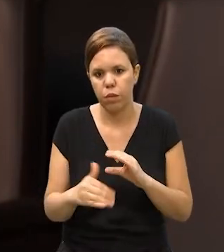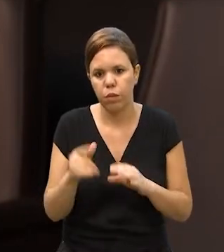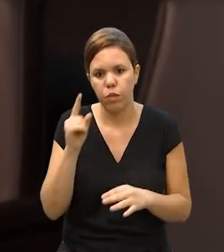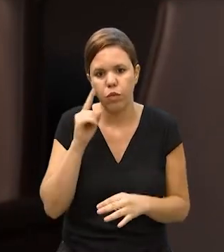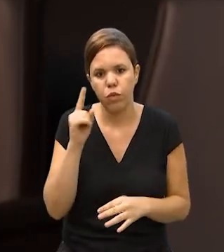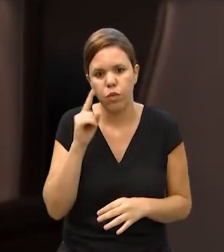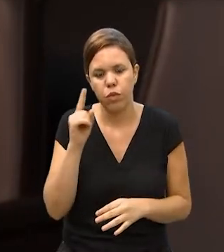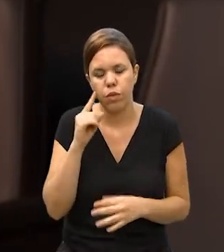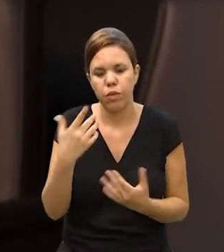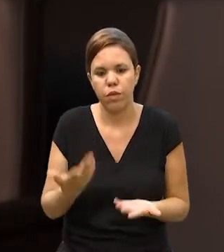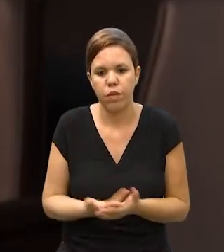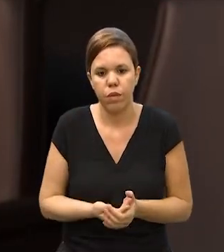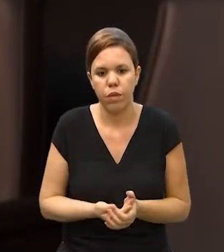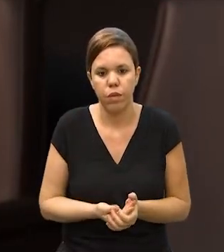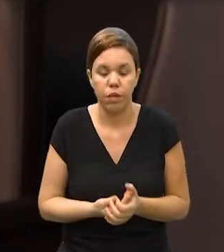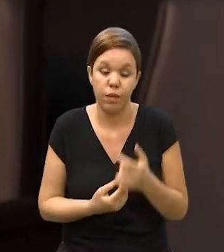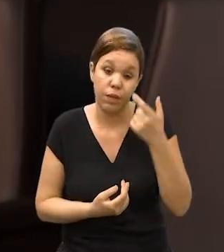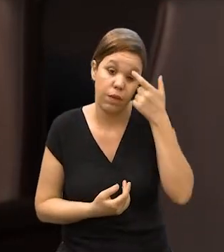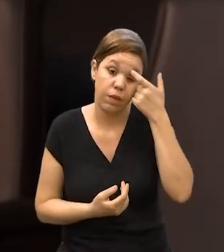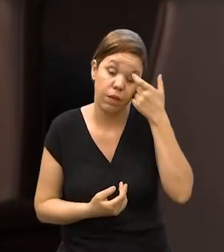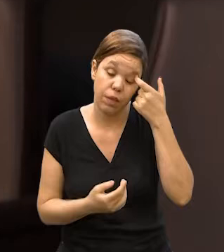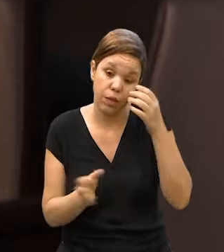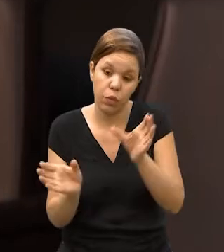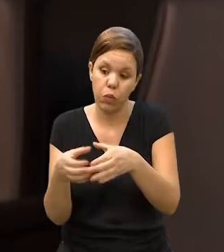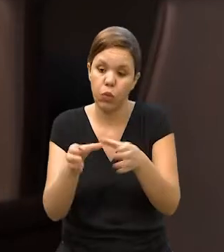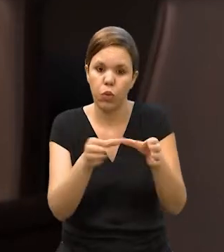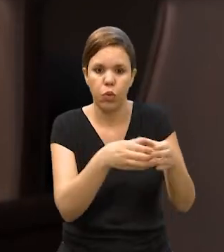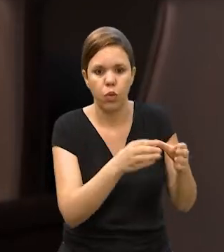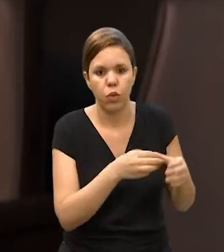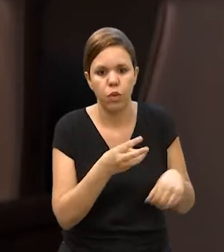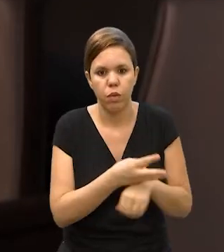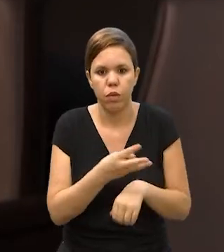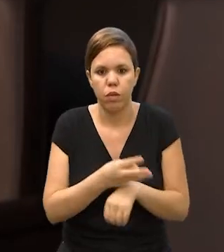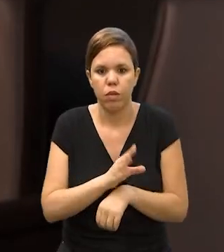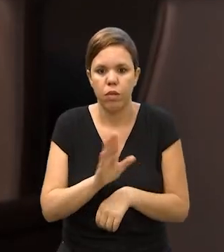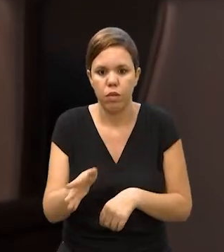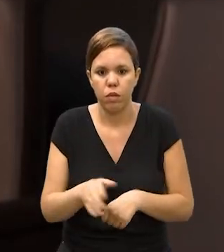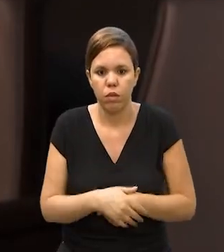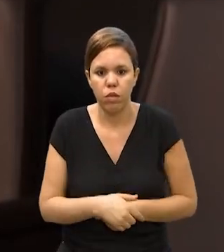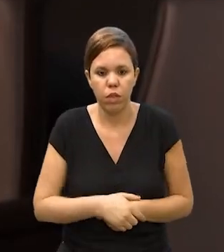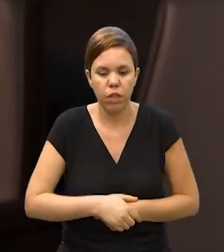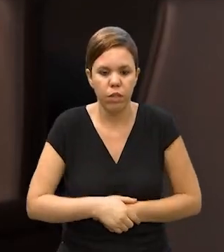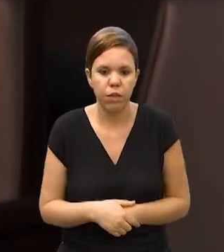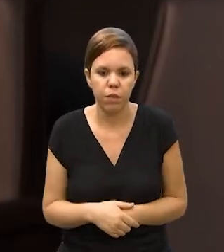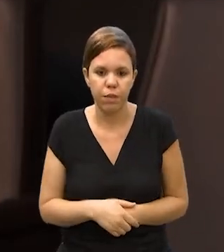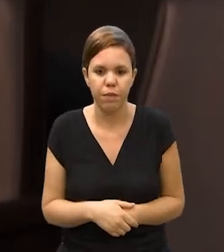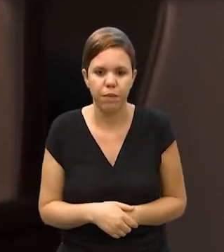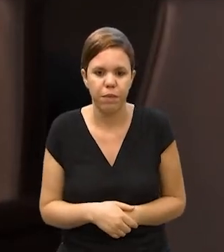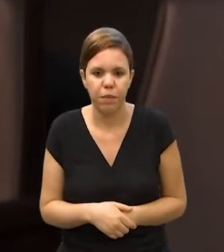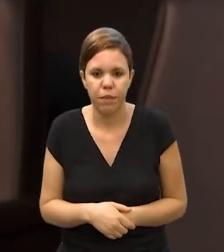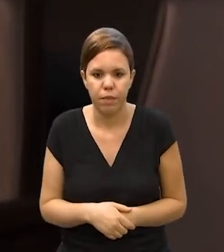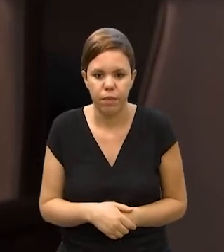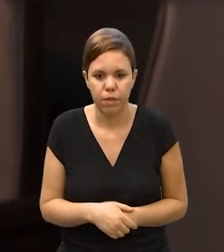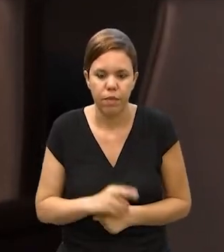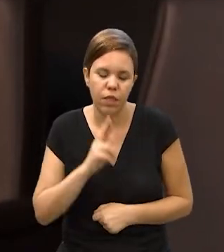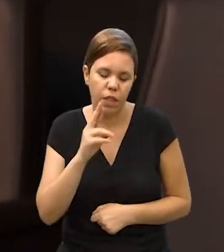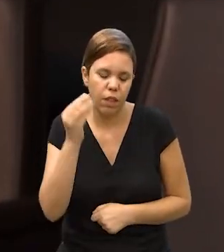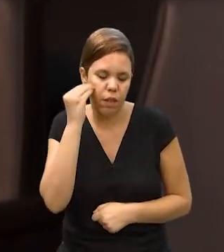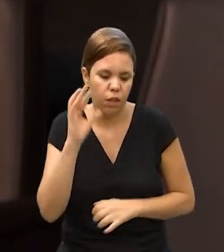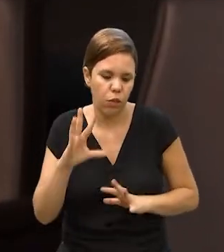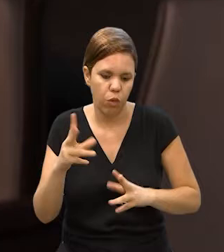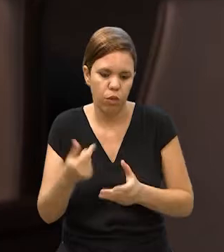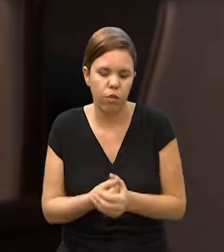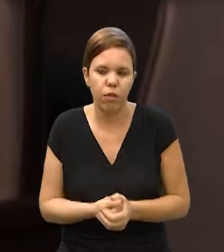mensagens por dia entre grupos, entre mensagens diretas, e a gente, obviamente, tenta responder todos,